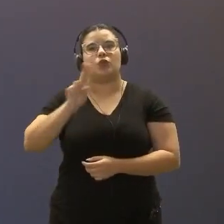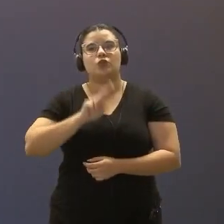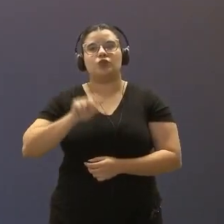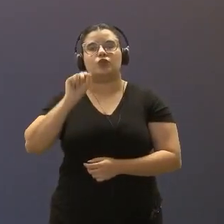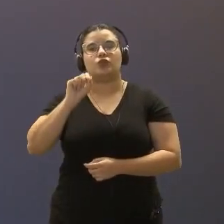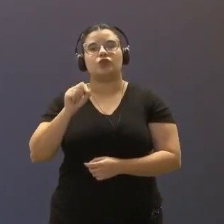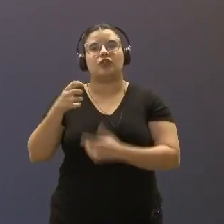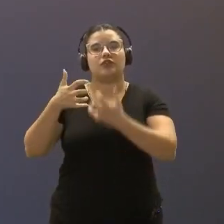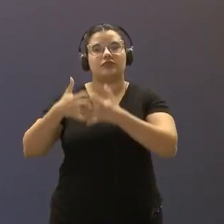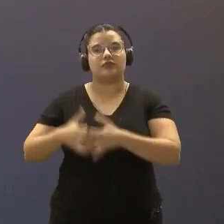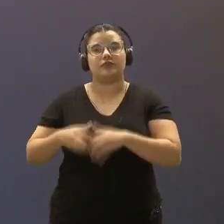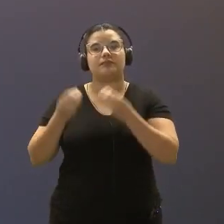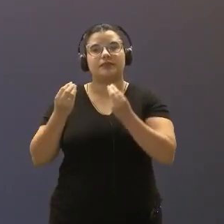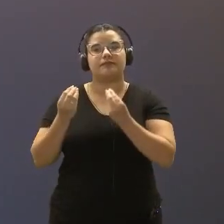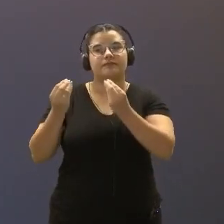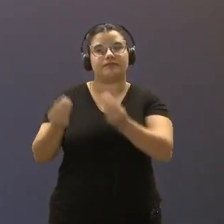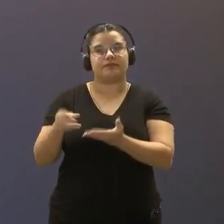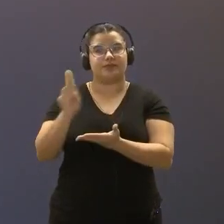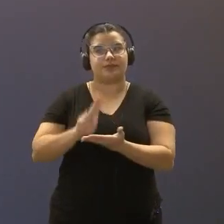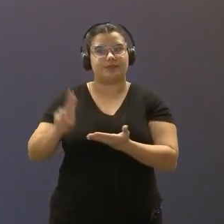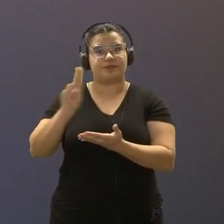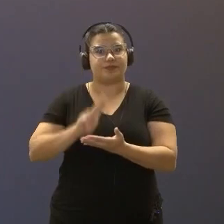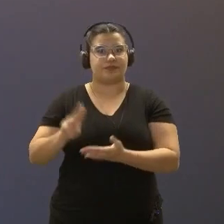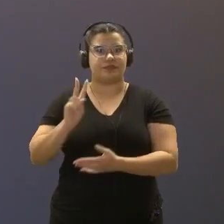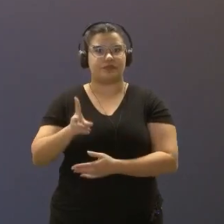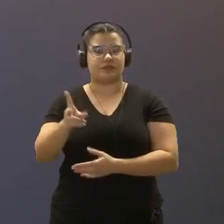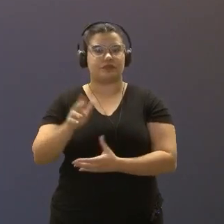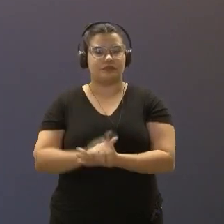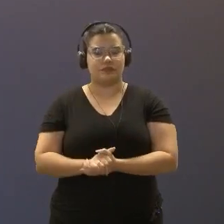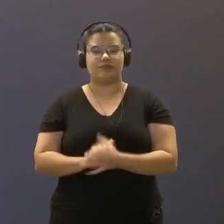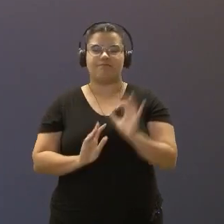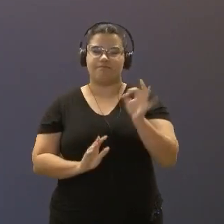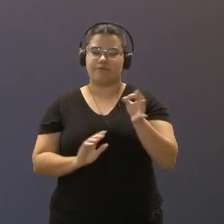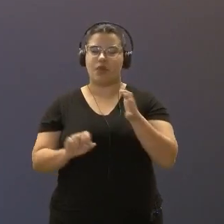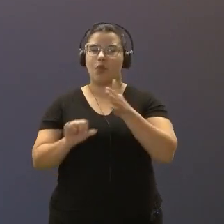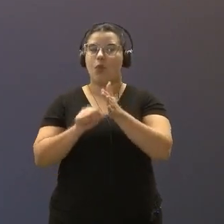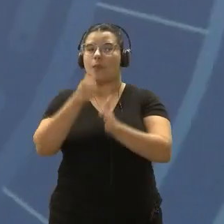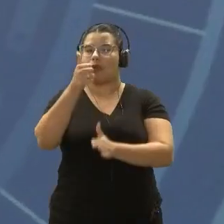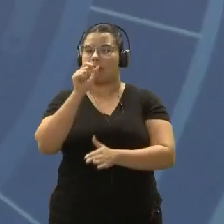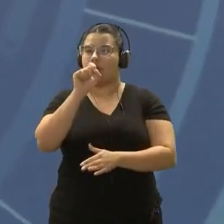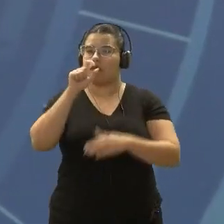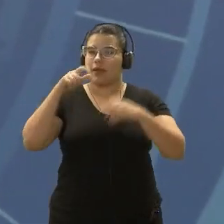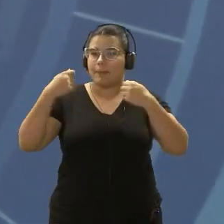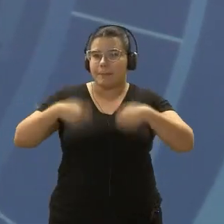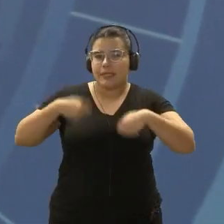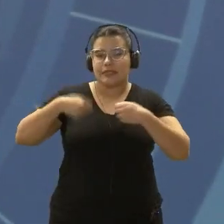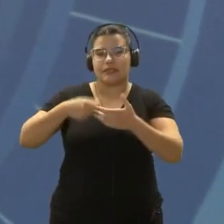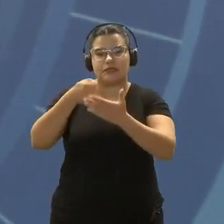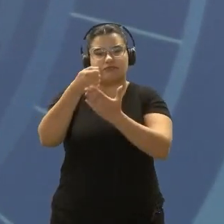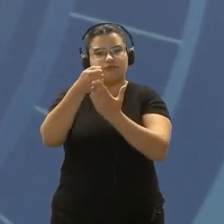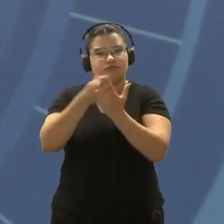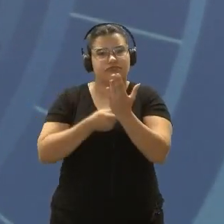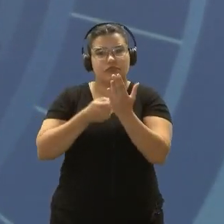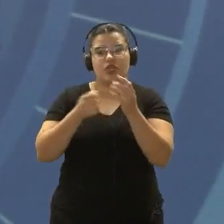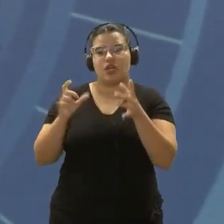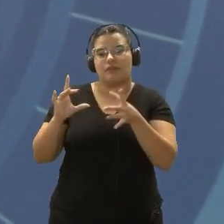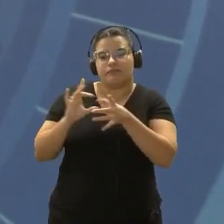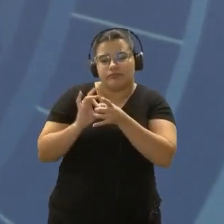artifício para manter o paciente usando? Eu acho que a primeira coisa, Valéria, é prescrever junto com os